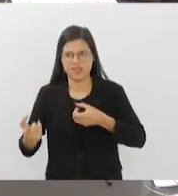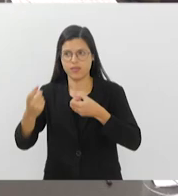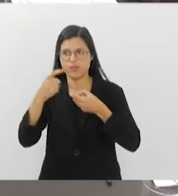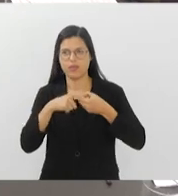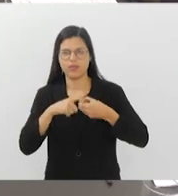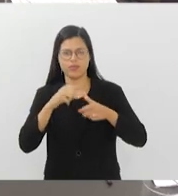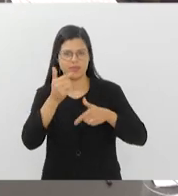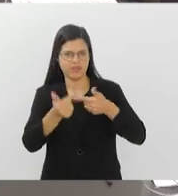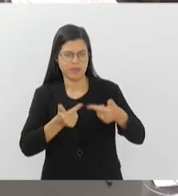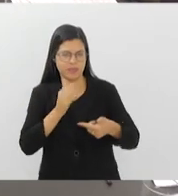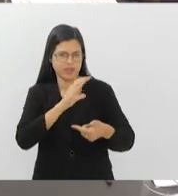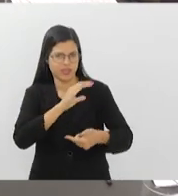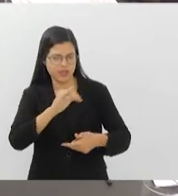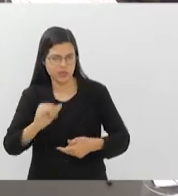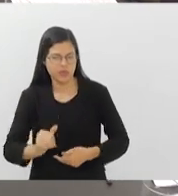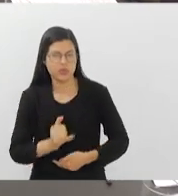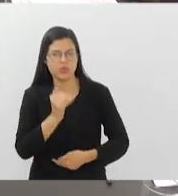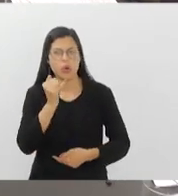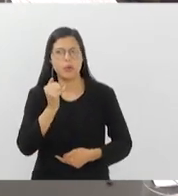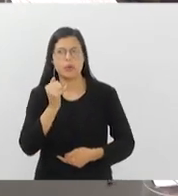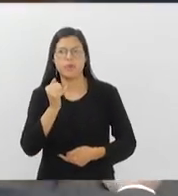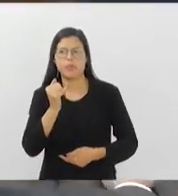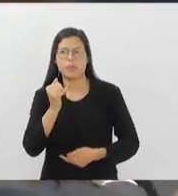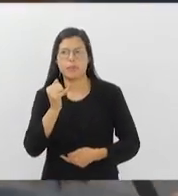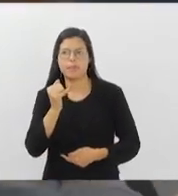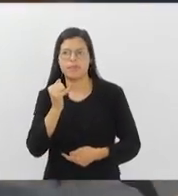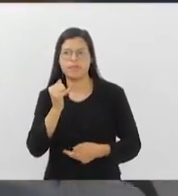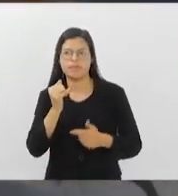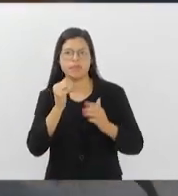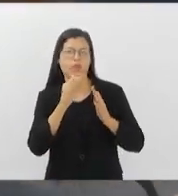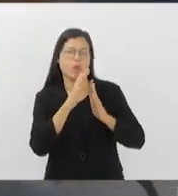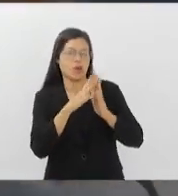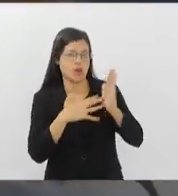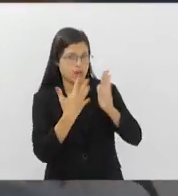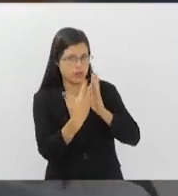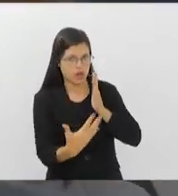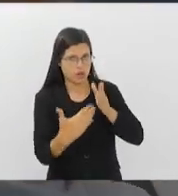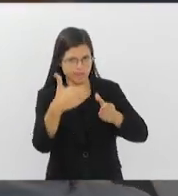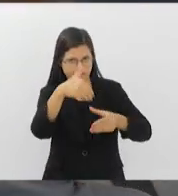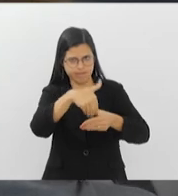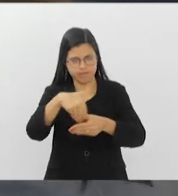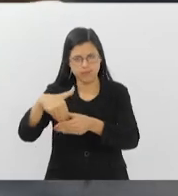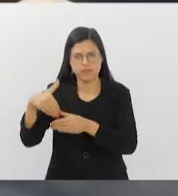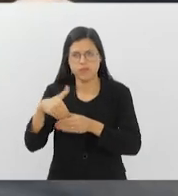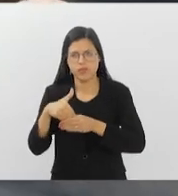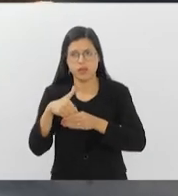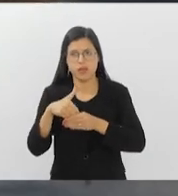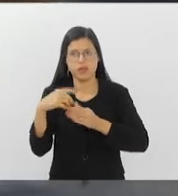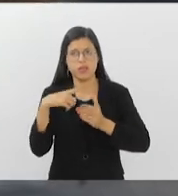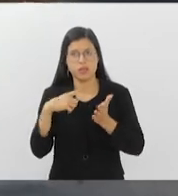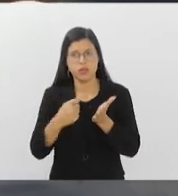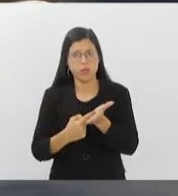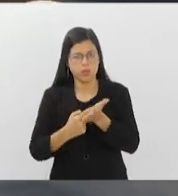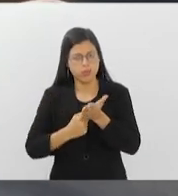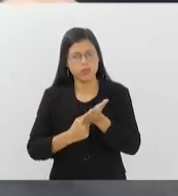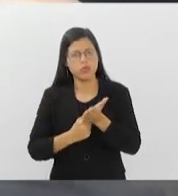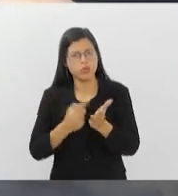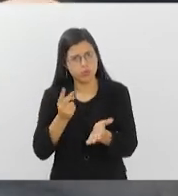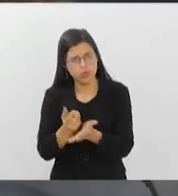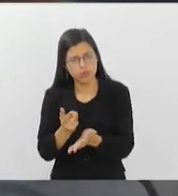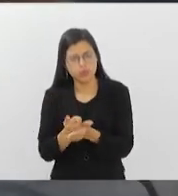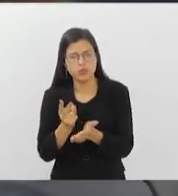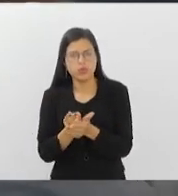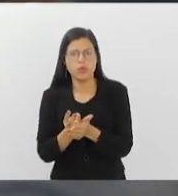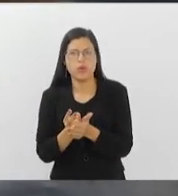CCJ, já firmando compromisso que, não obstante é o calendário eleitoral, que a gente tem o compromisso de manter a produtividade e seguir com